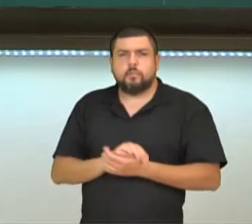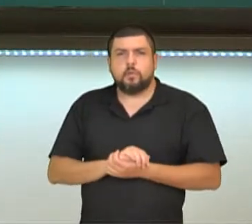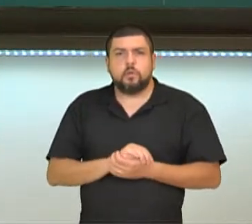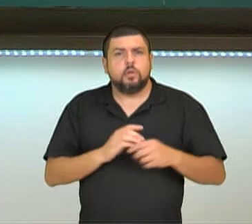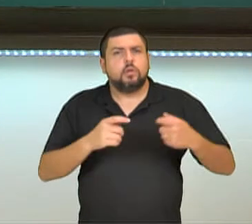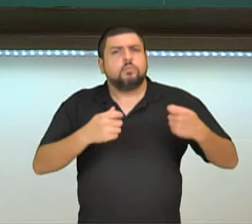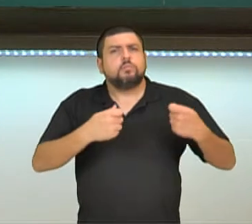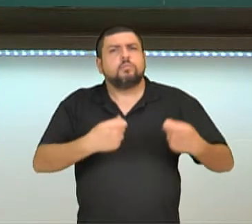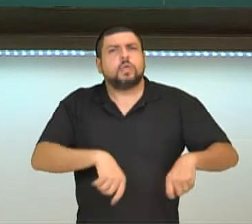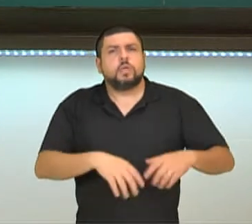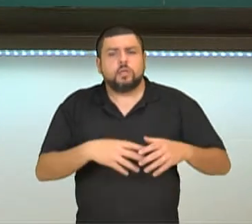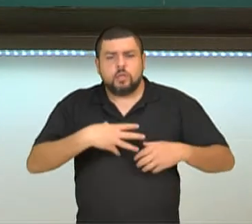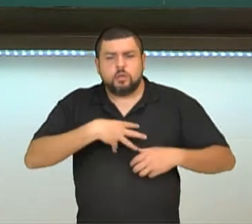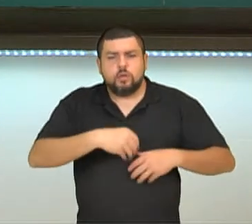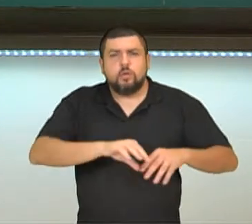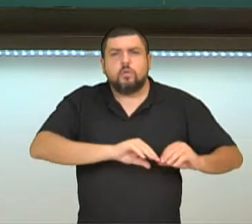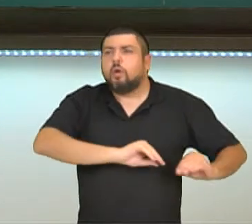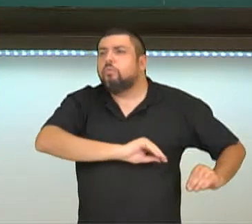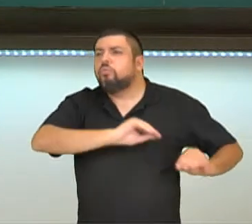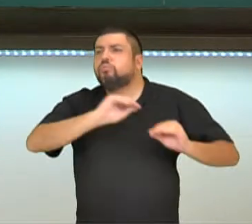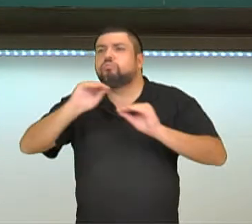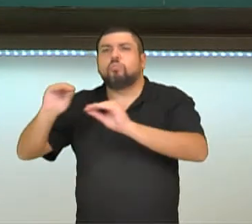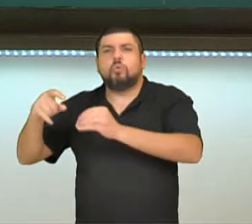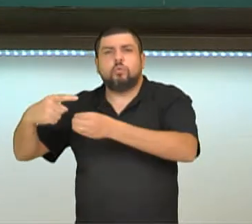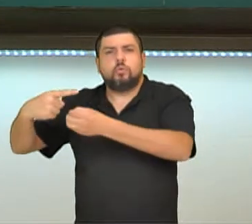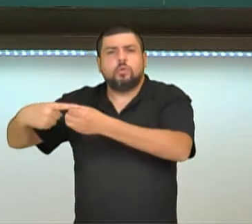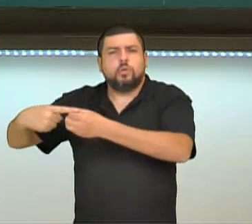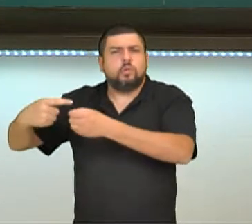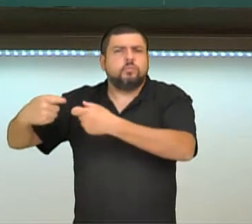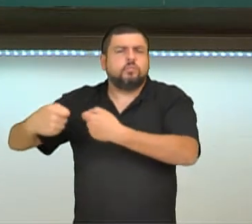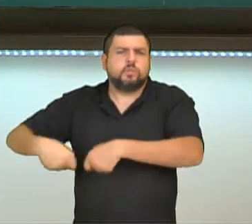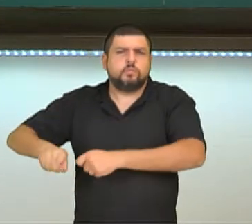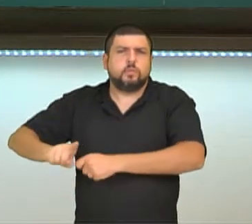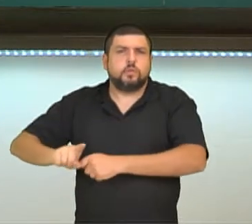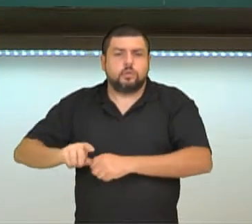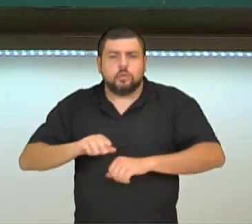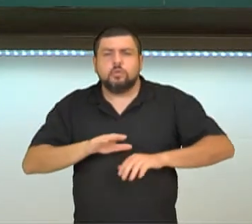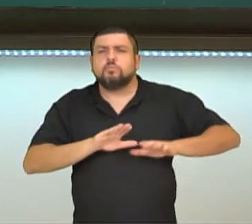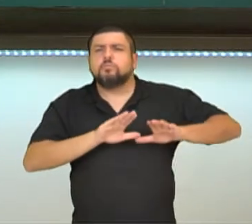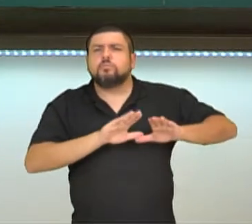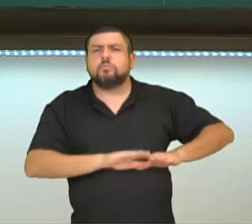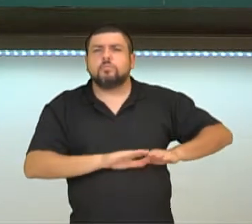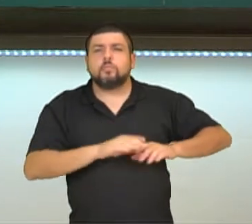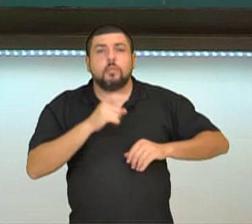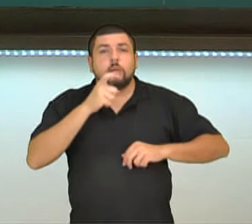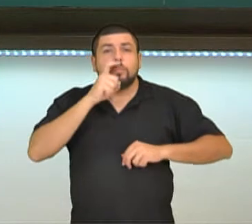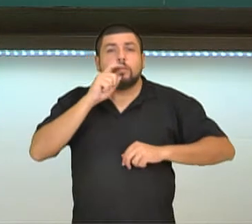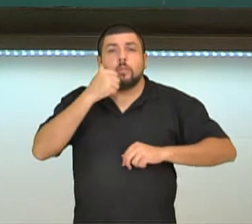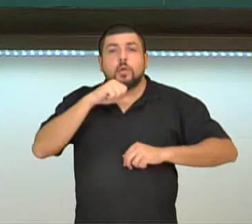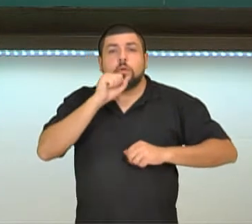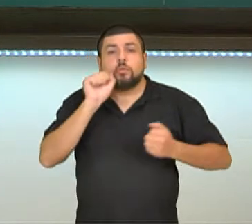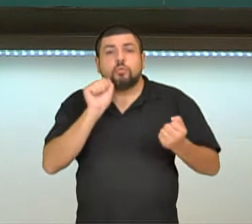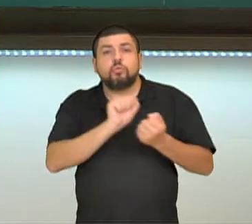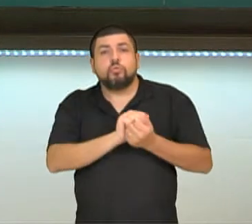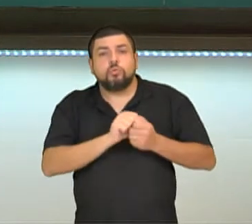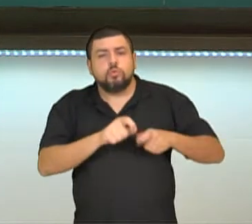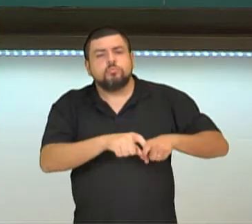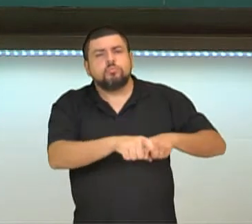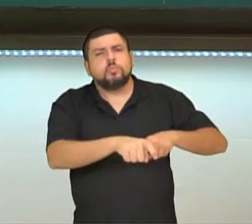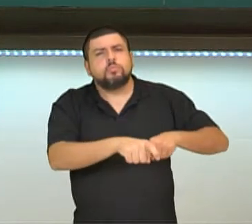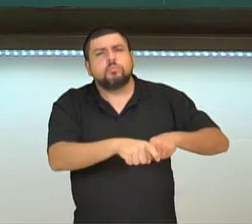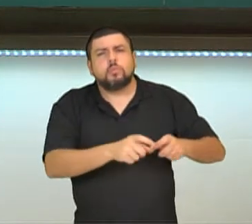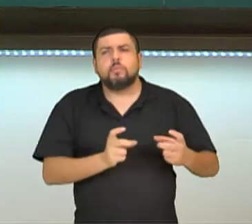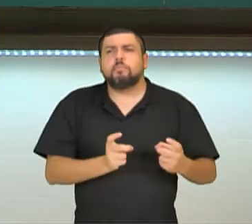morar em grandes centros, eles ficam ali com os pais, com os familiares e conseguem sobreviver com qualidade de vida.